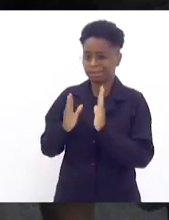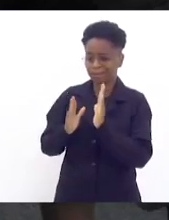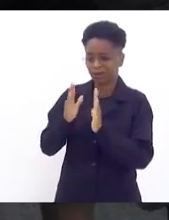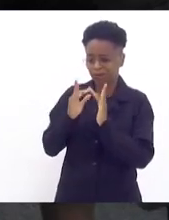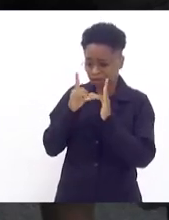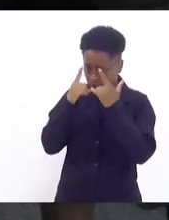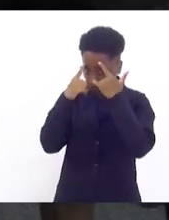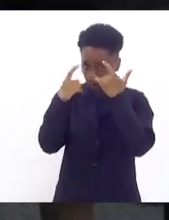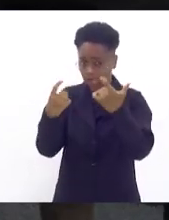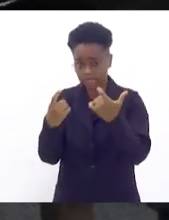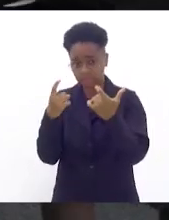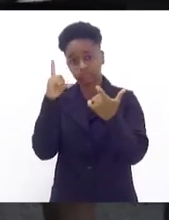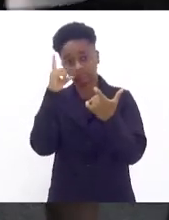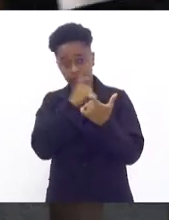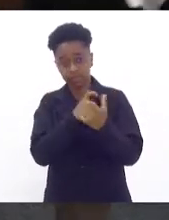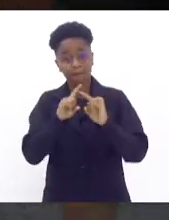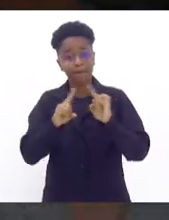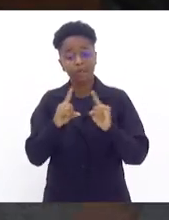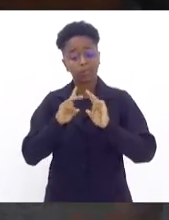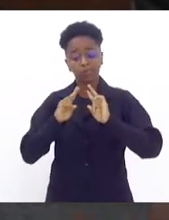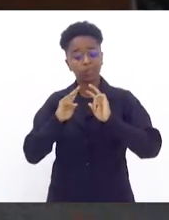violência que elas não se veem